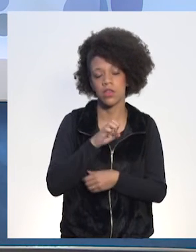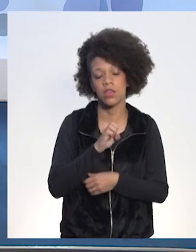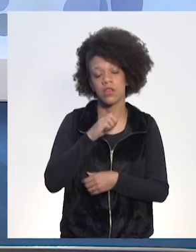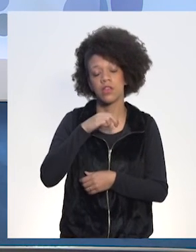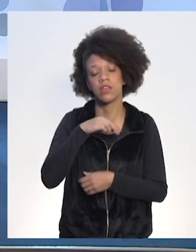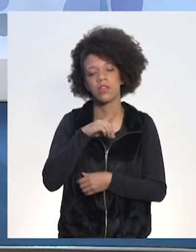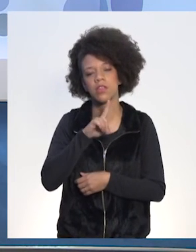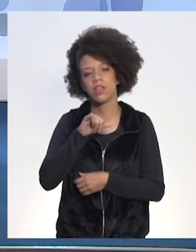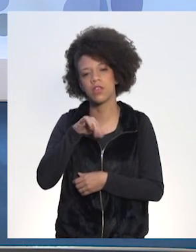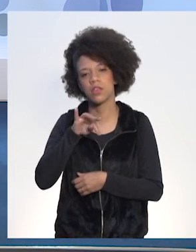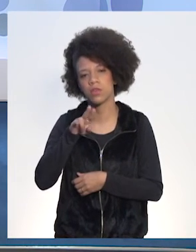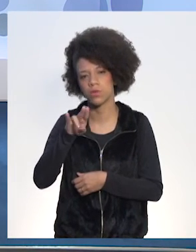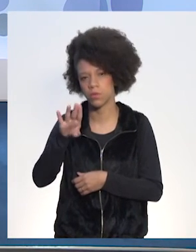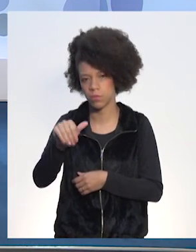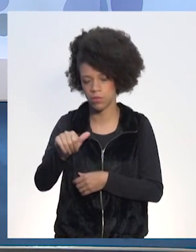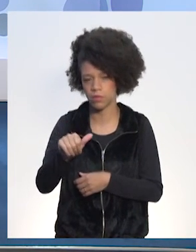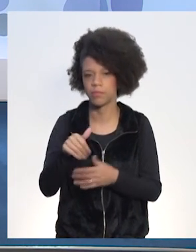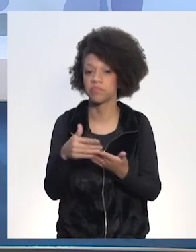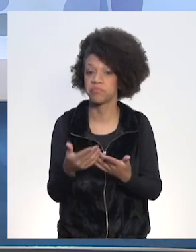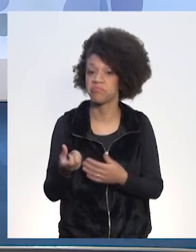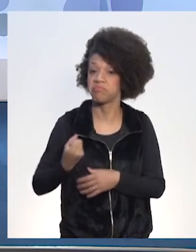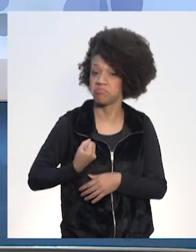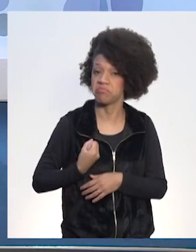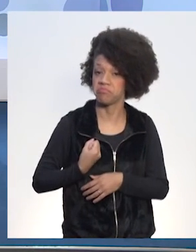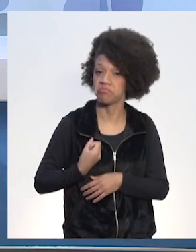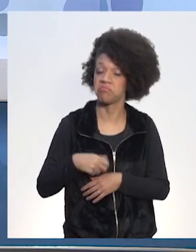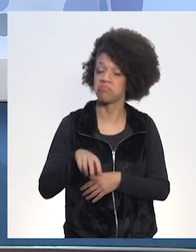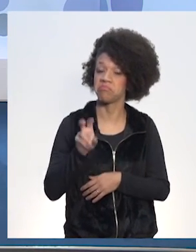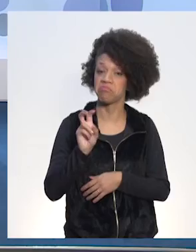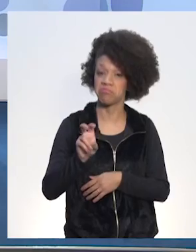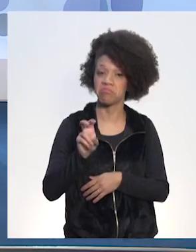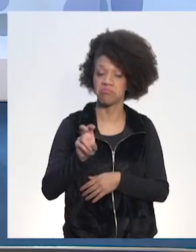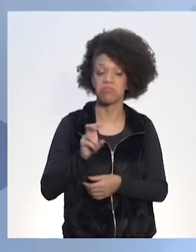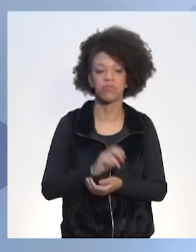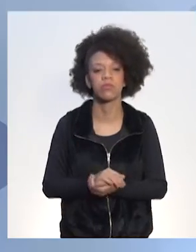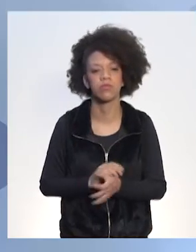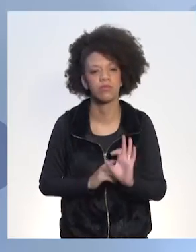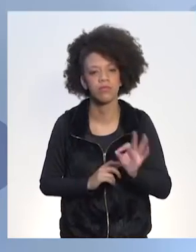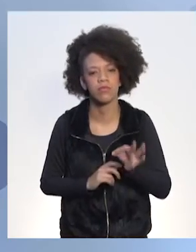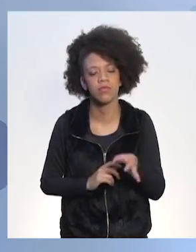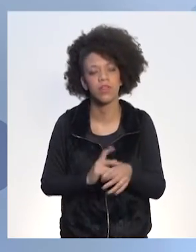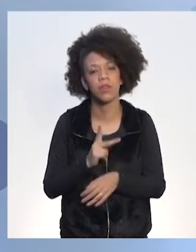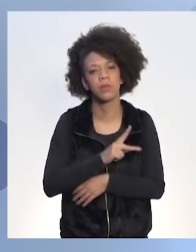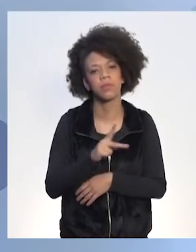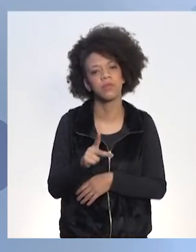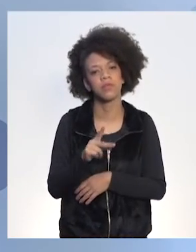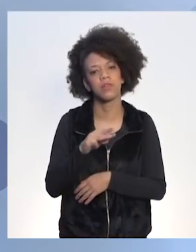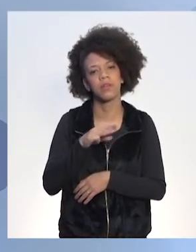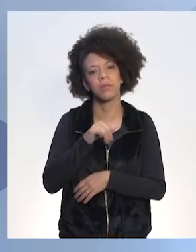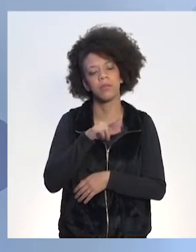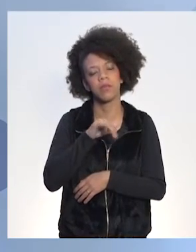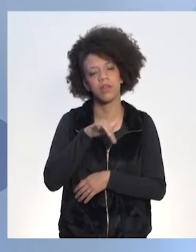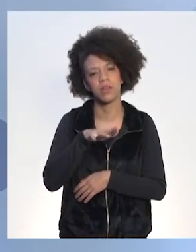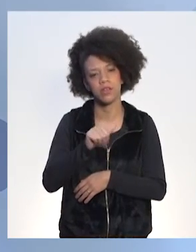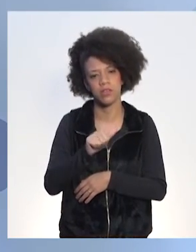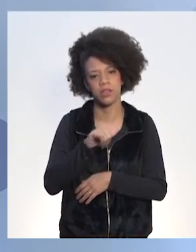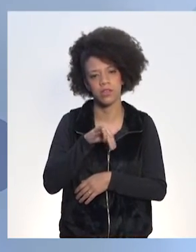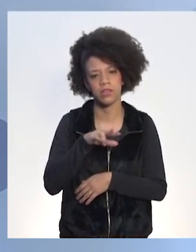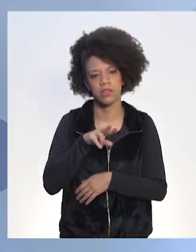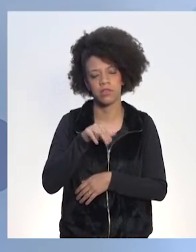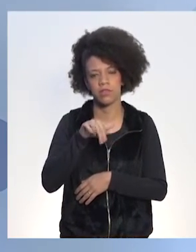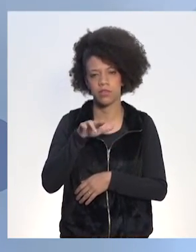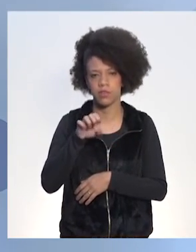seus alunos. Letra B, 5 graus, Ale. Beleza. E, ó, professora Maria